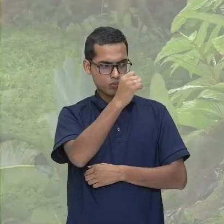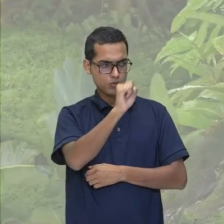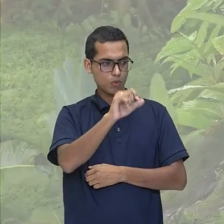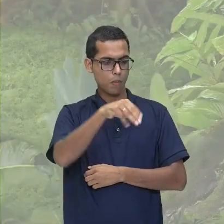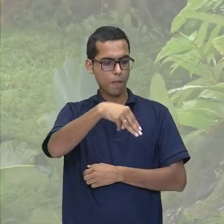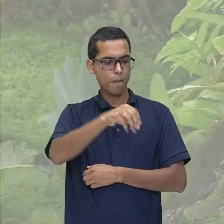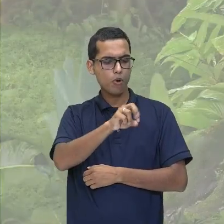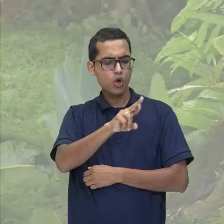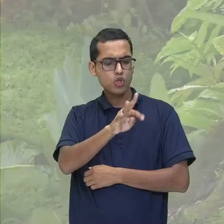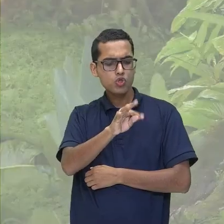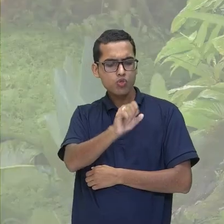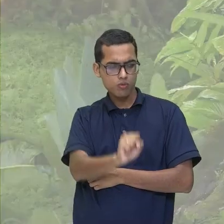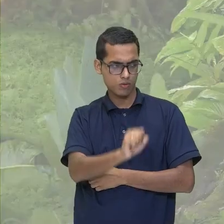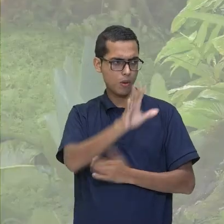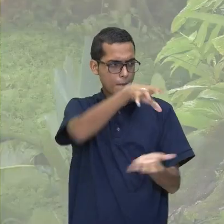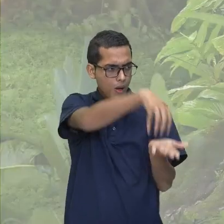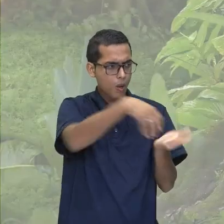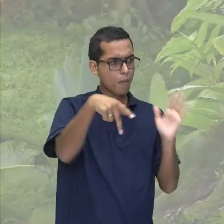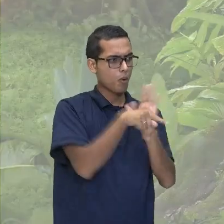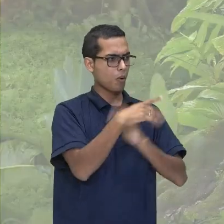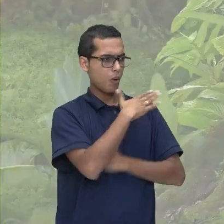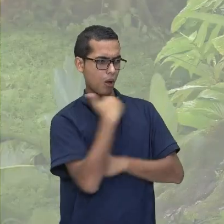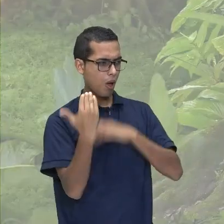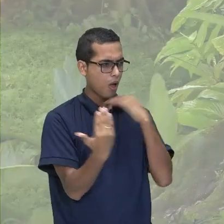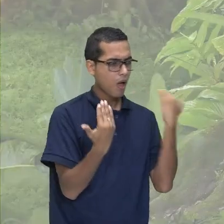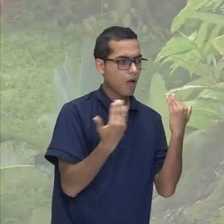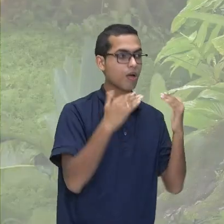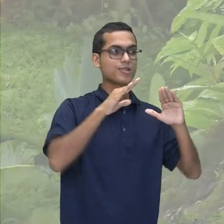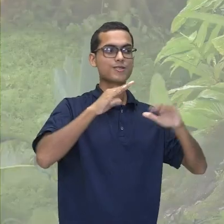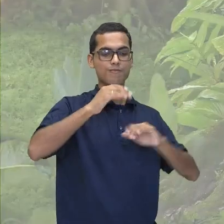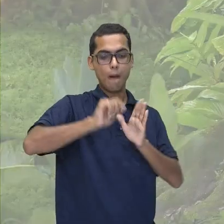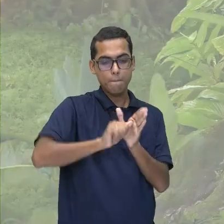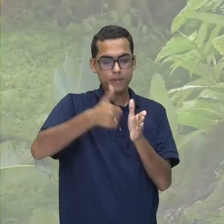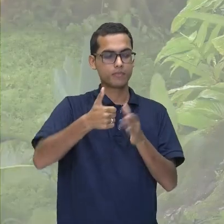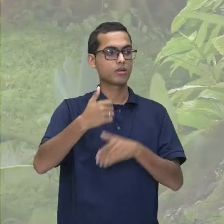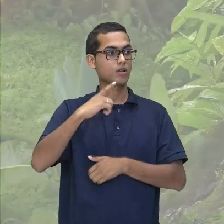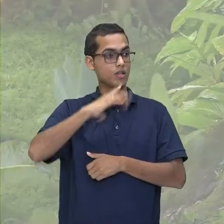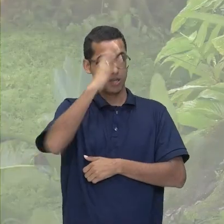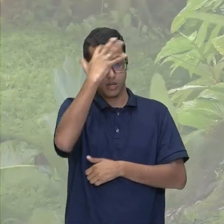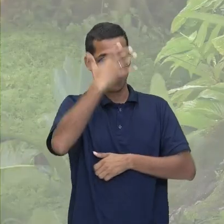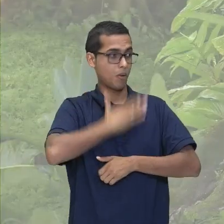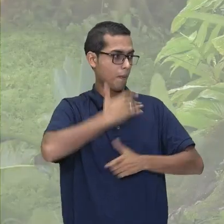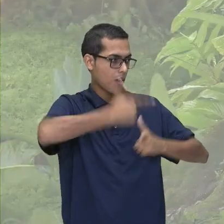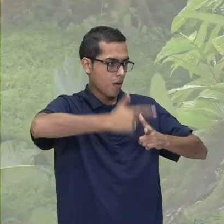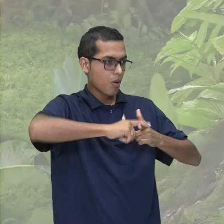antes, você terá que resolver o meu problema.